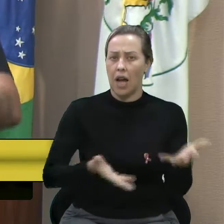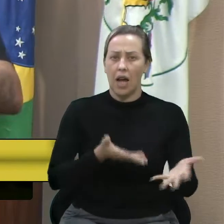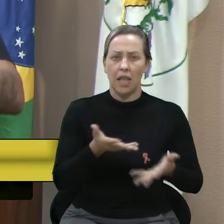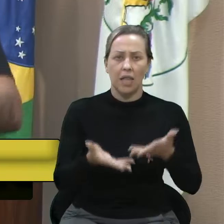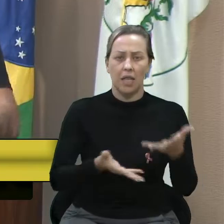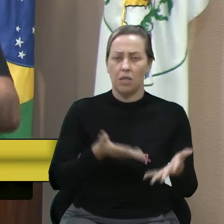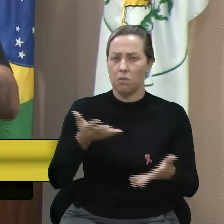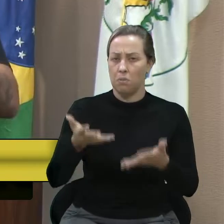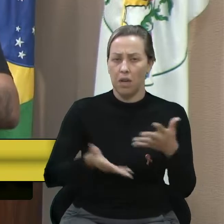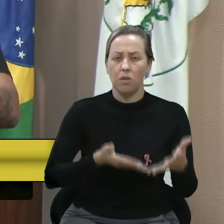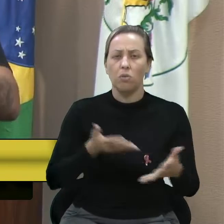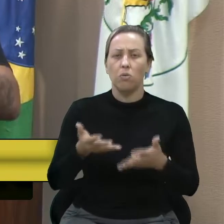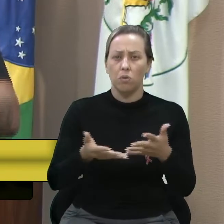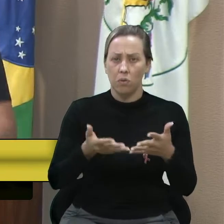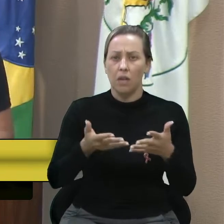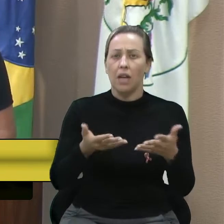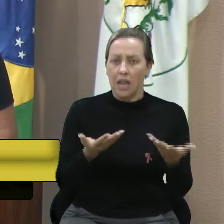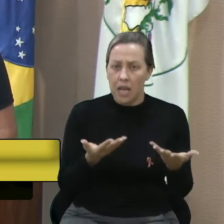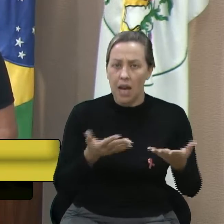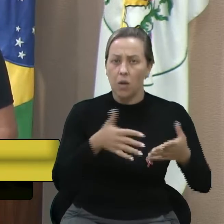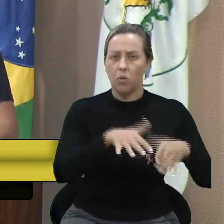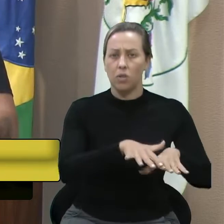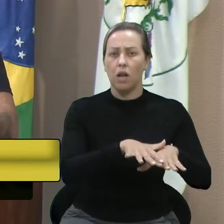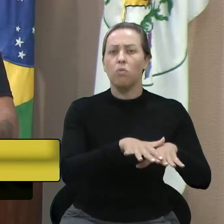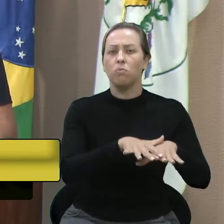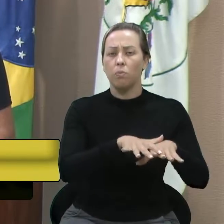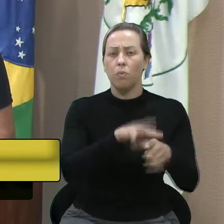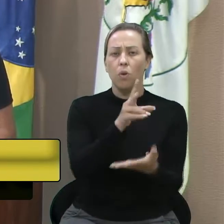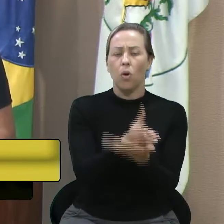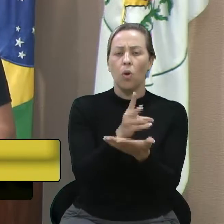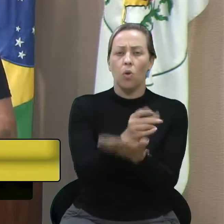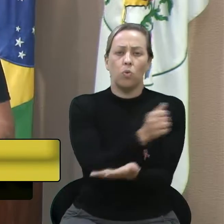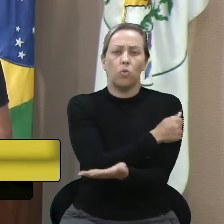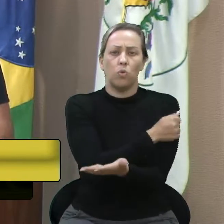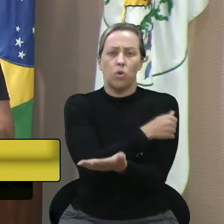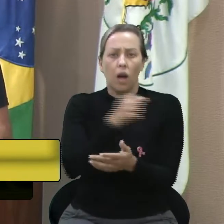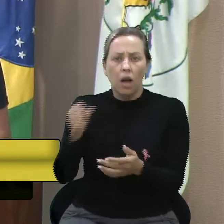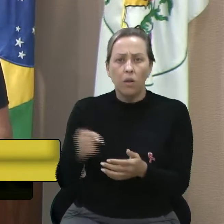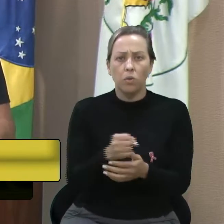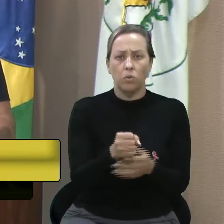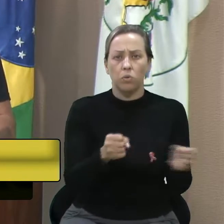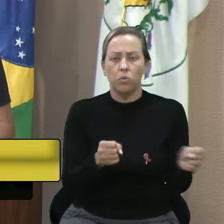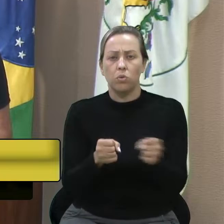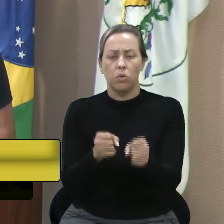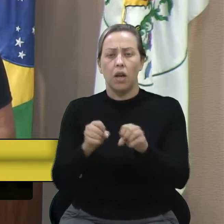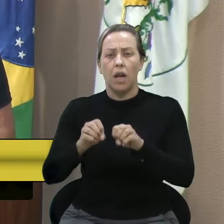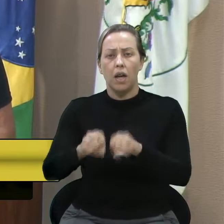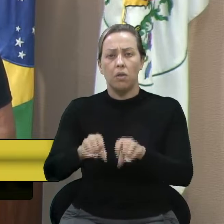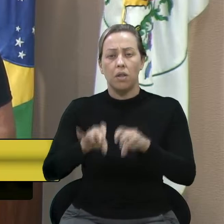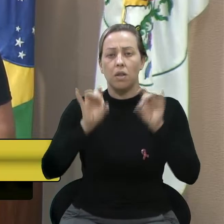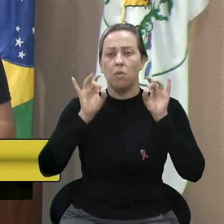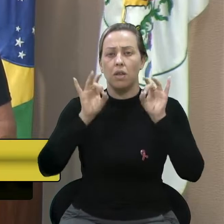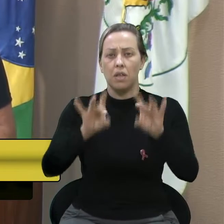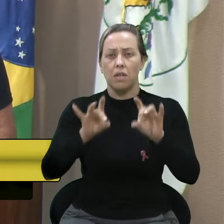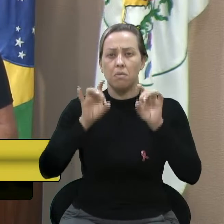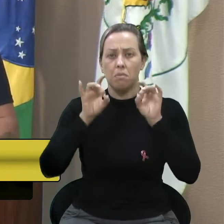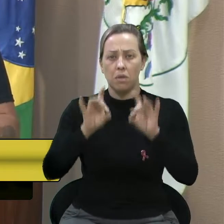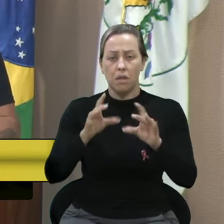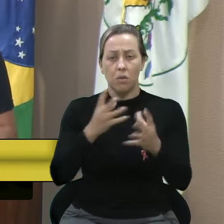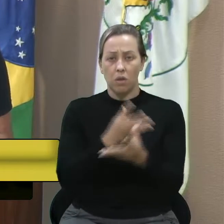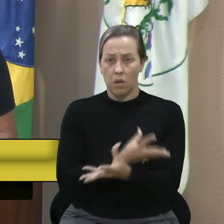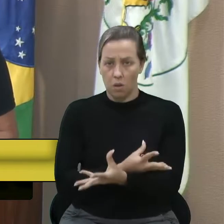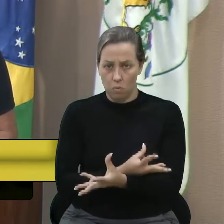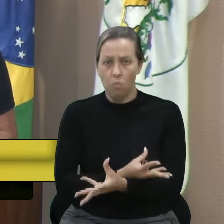e a inclusão efetiva dos nossos alunos de educação especial. São muitos